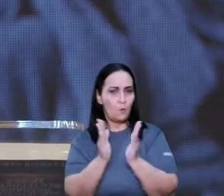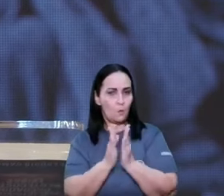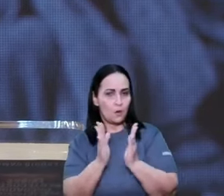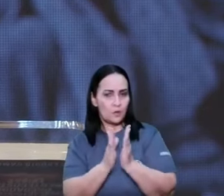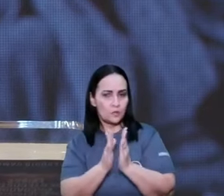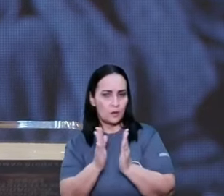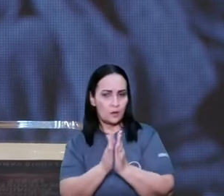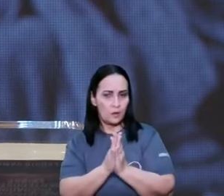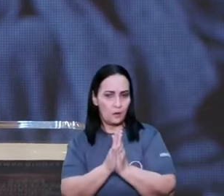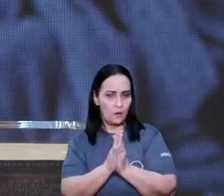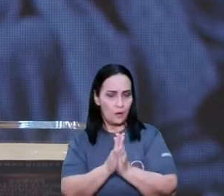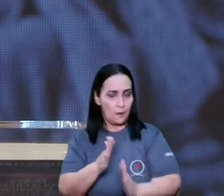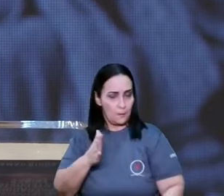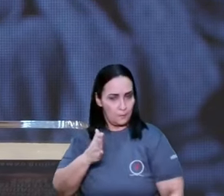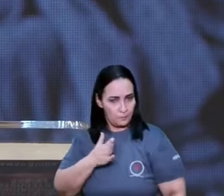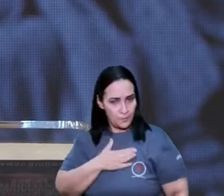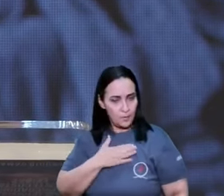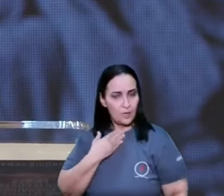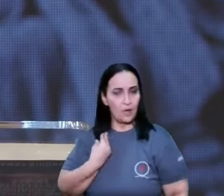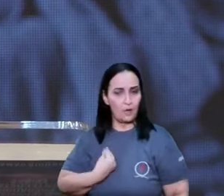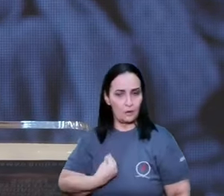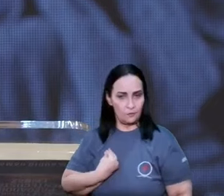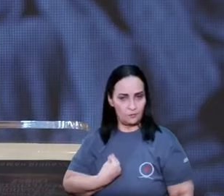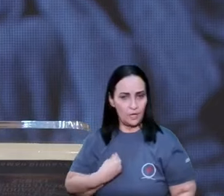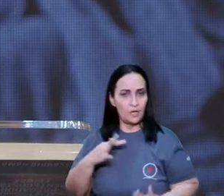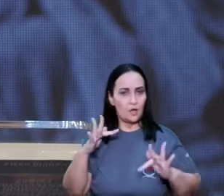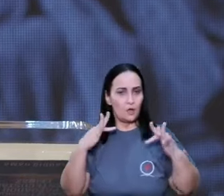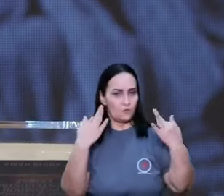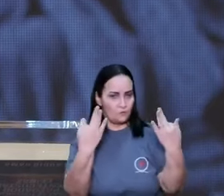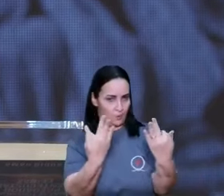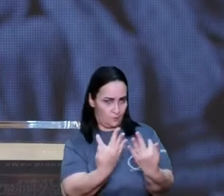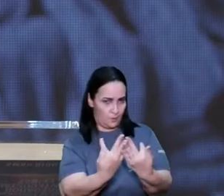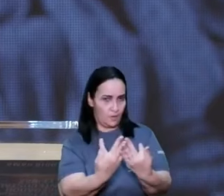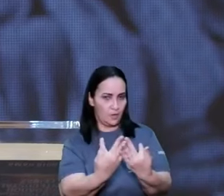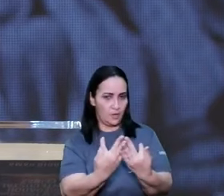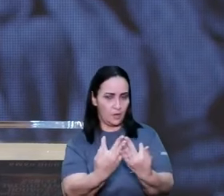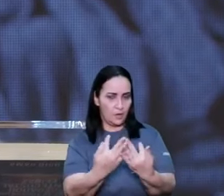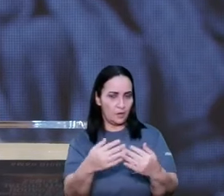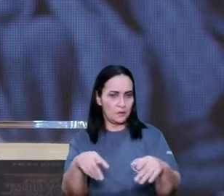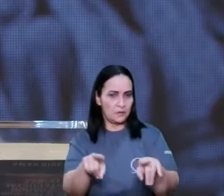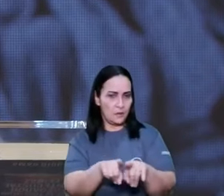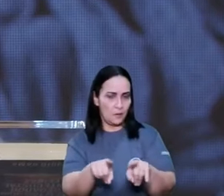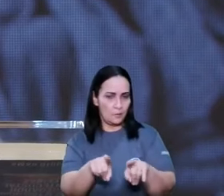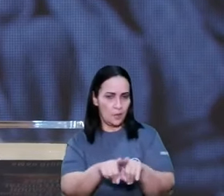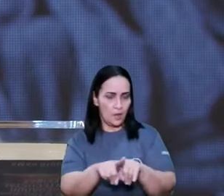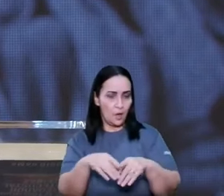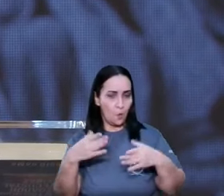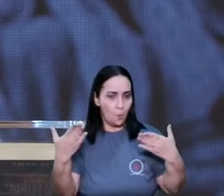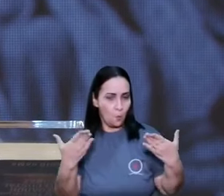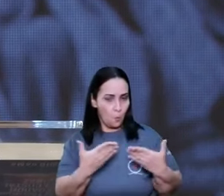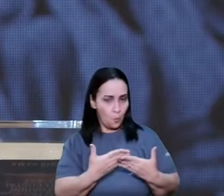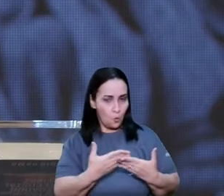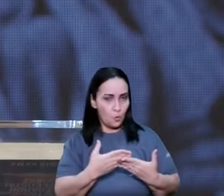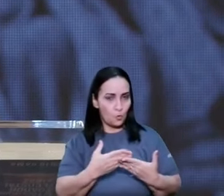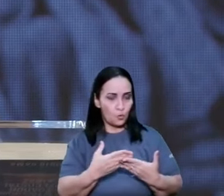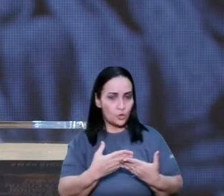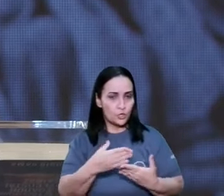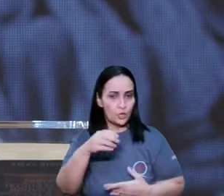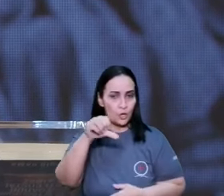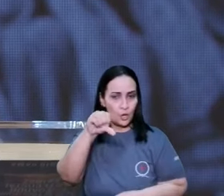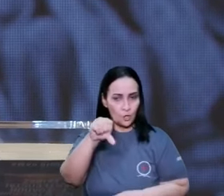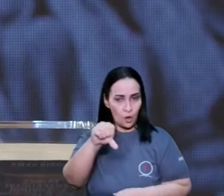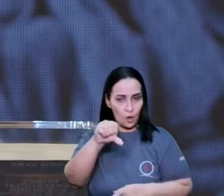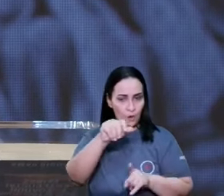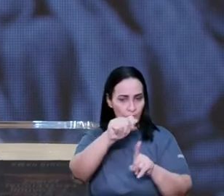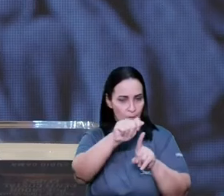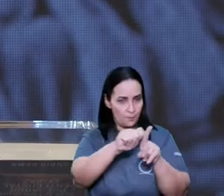feitas a a mim e a minha família hoje fazem 9 meses que aprove a Deus